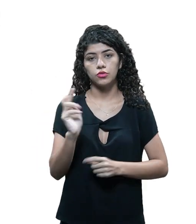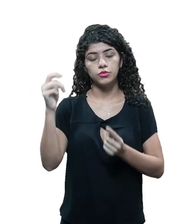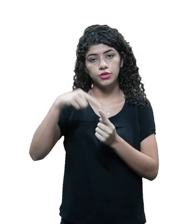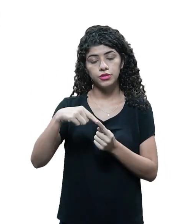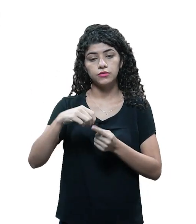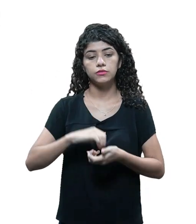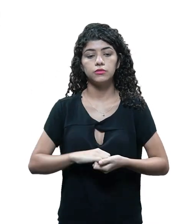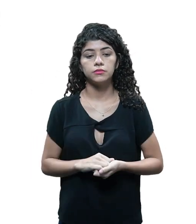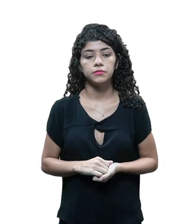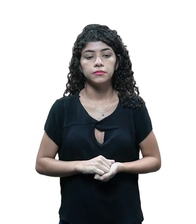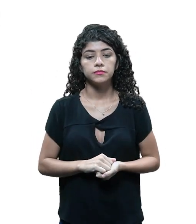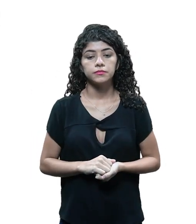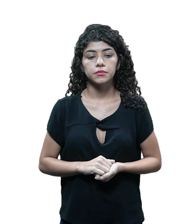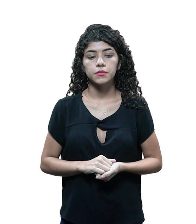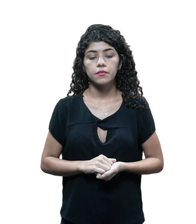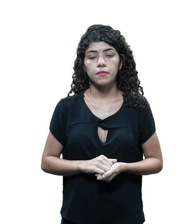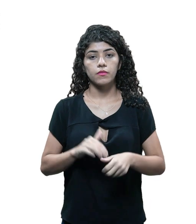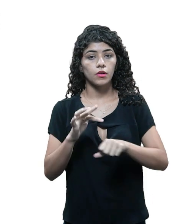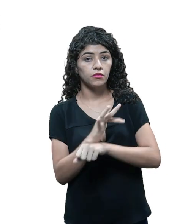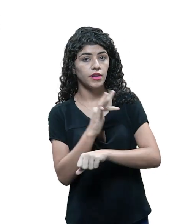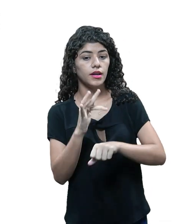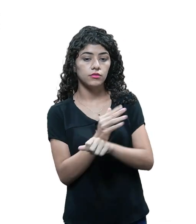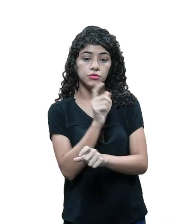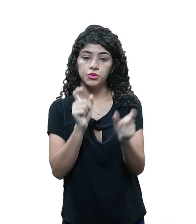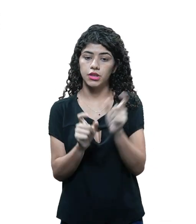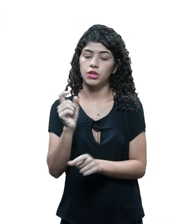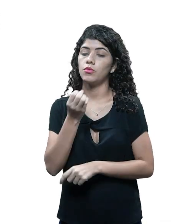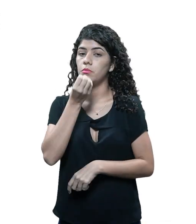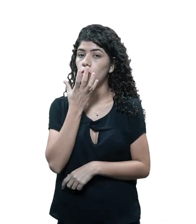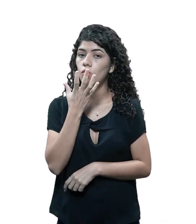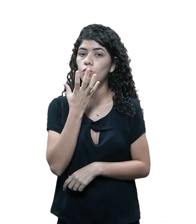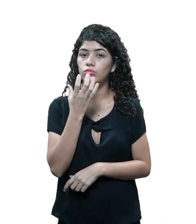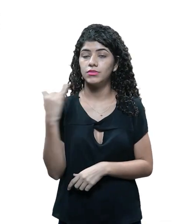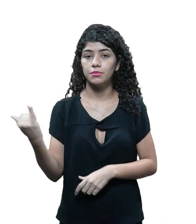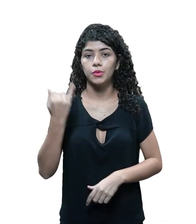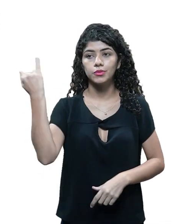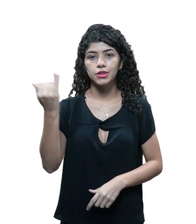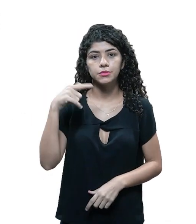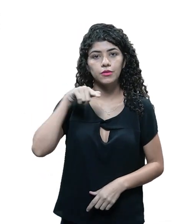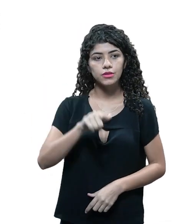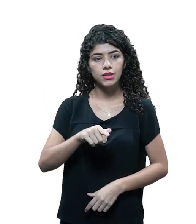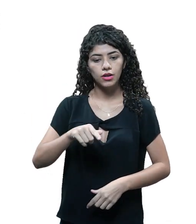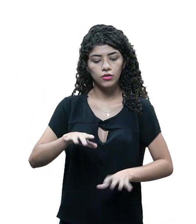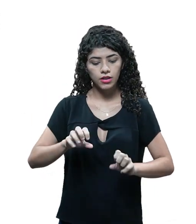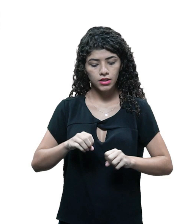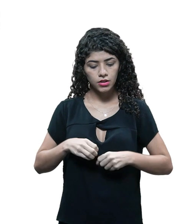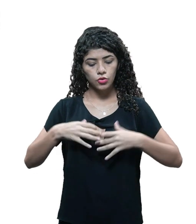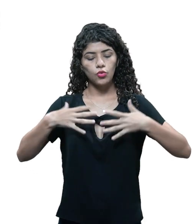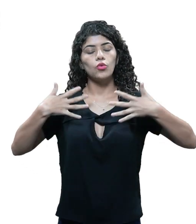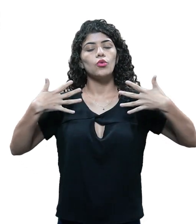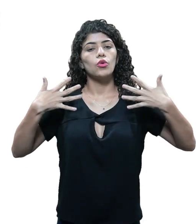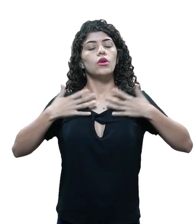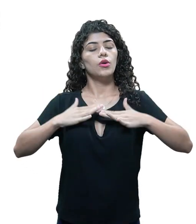que você pretendeu. Tirar férias durante cada tratamento é interessante também para você conseguir sair da submersão do